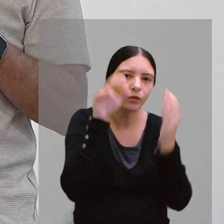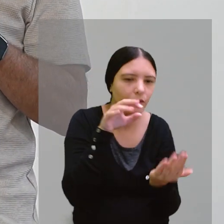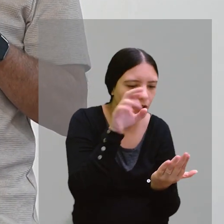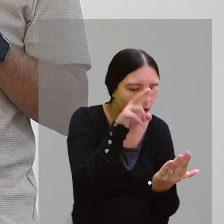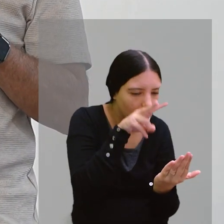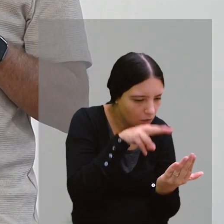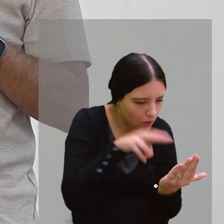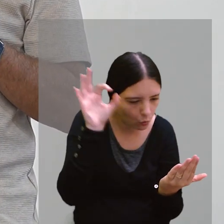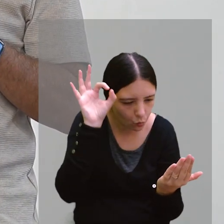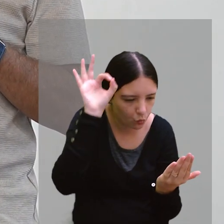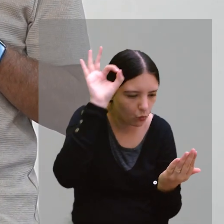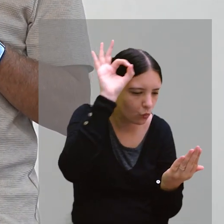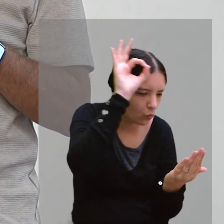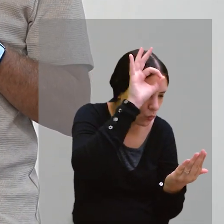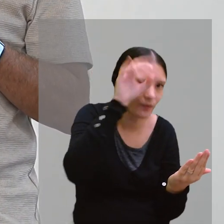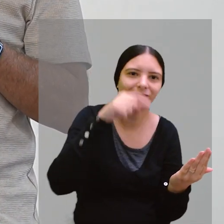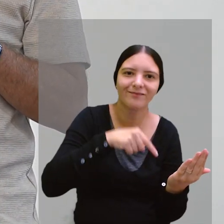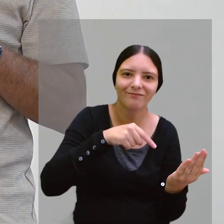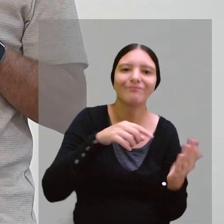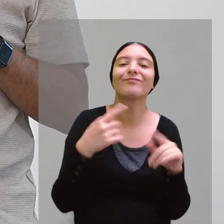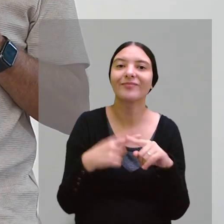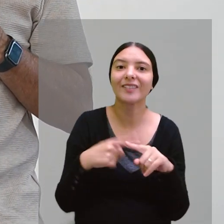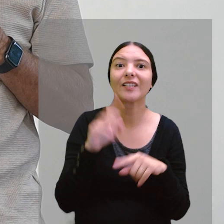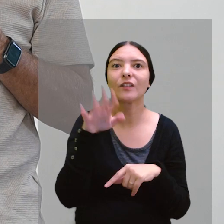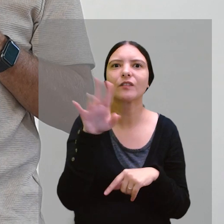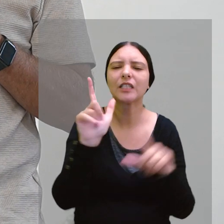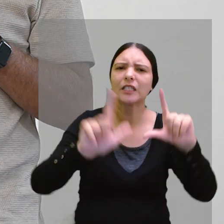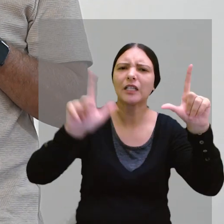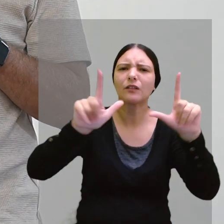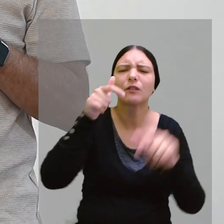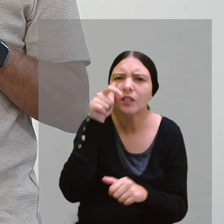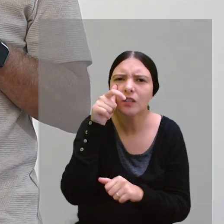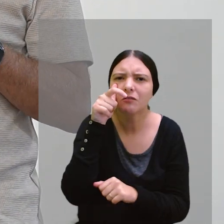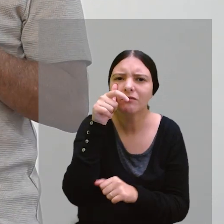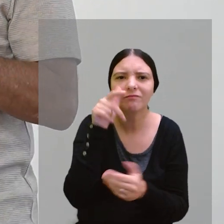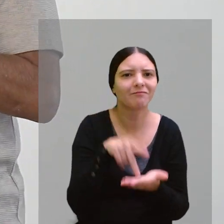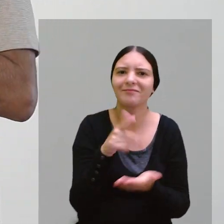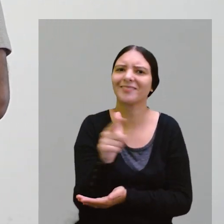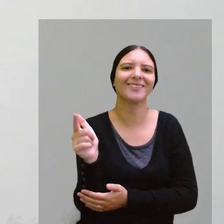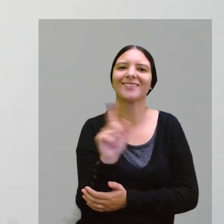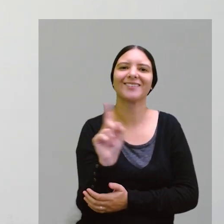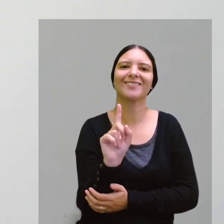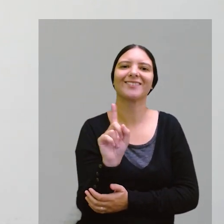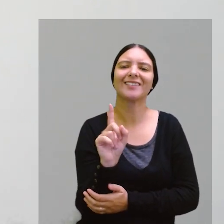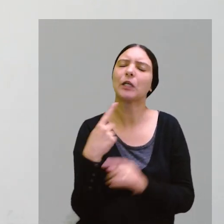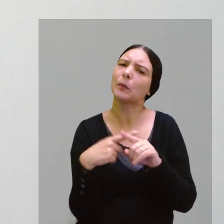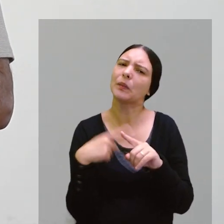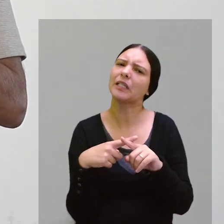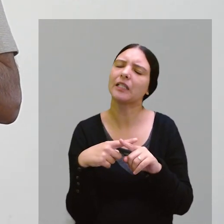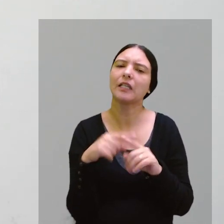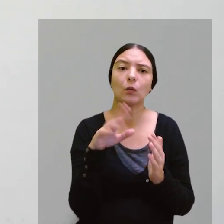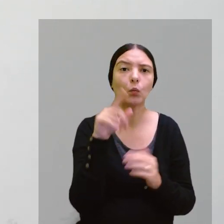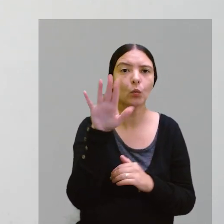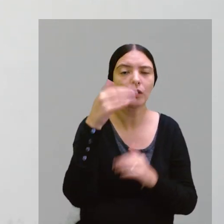está lendo. O cérebro cria um filme. Quando você está vendo televisão, isso não existe. O cérebro, quando você